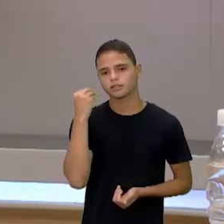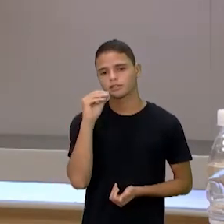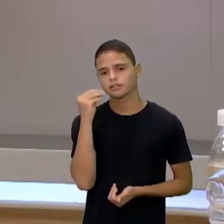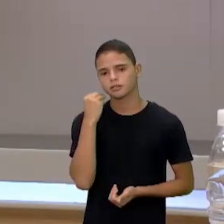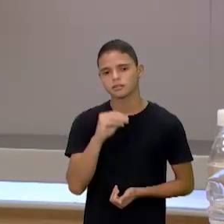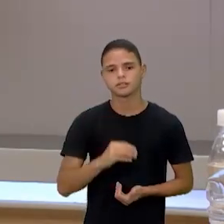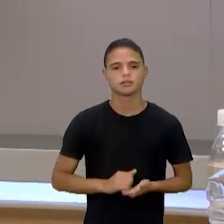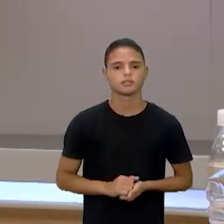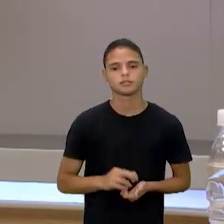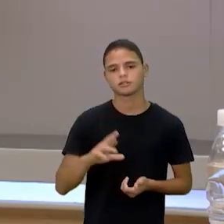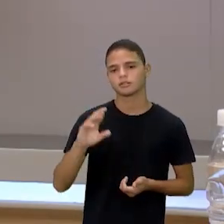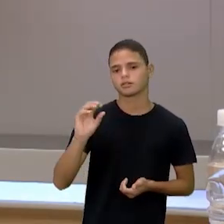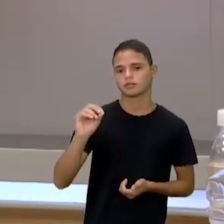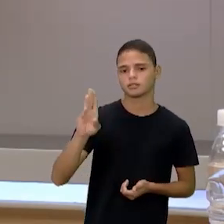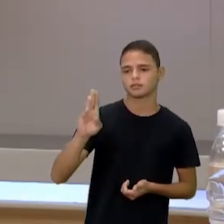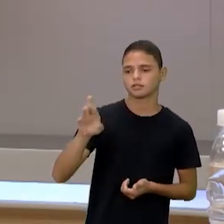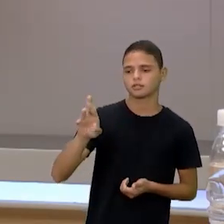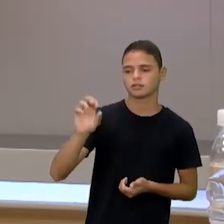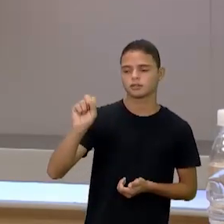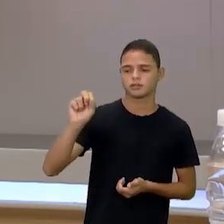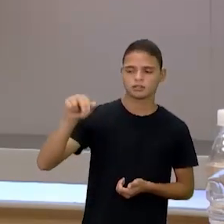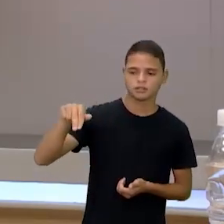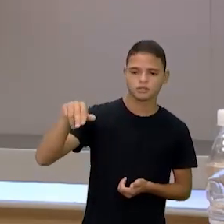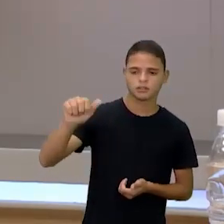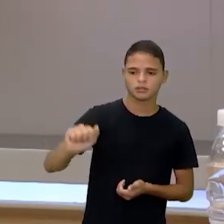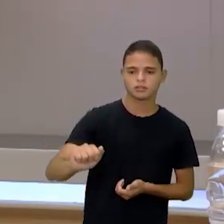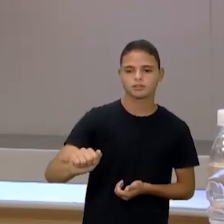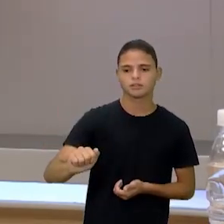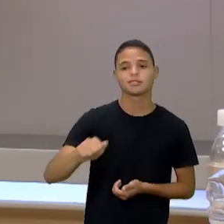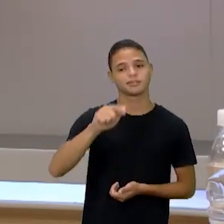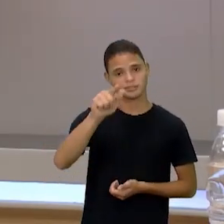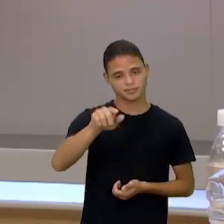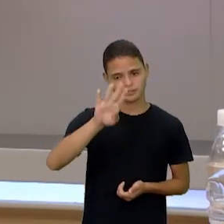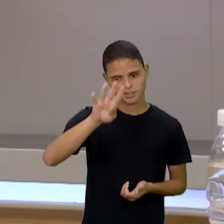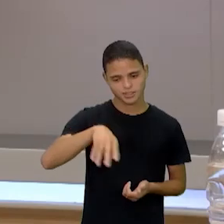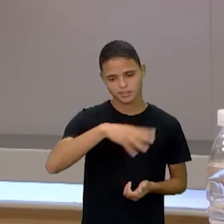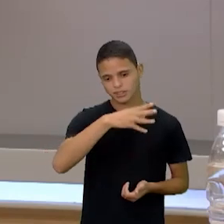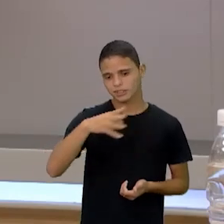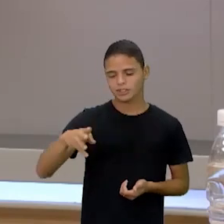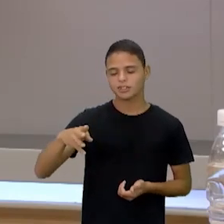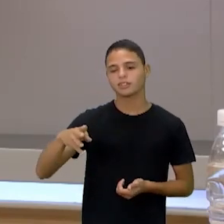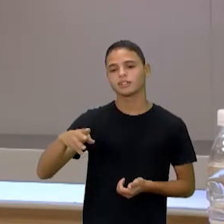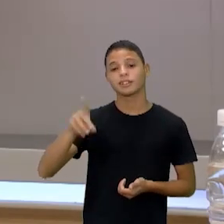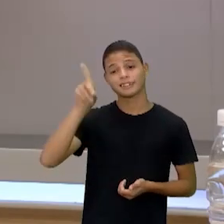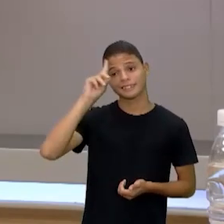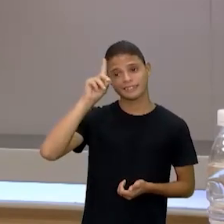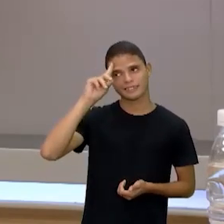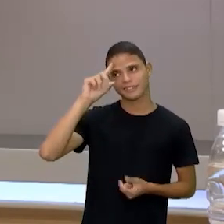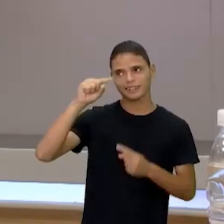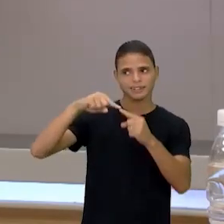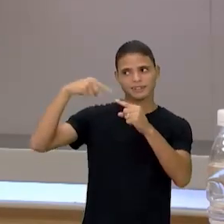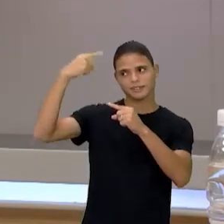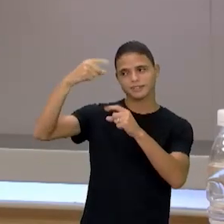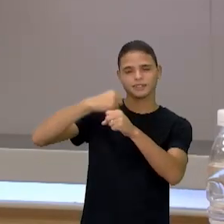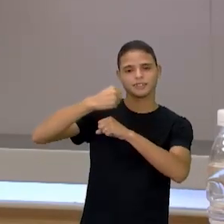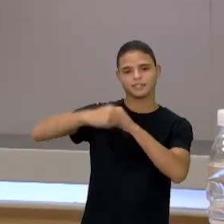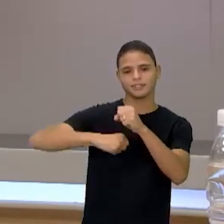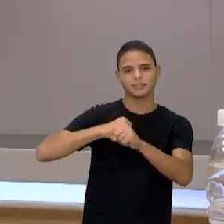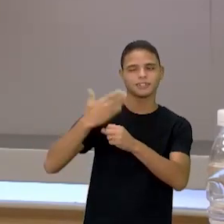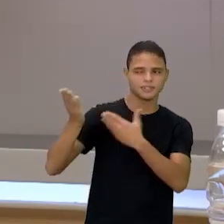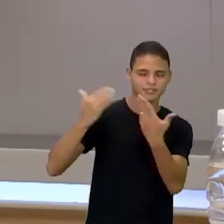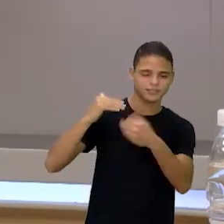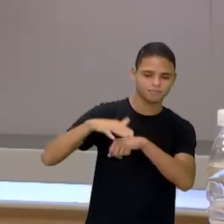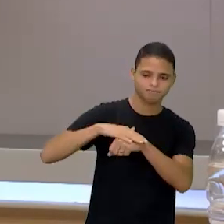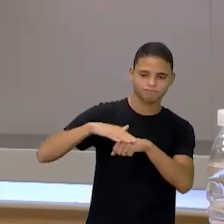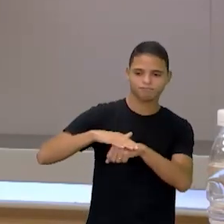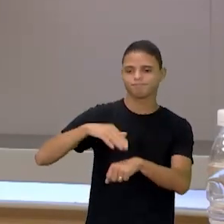oportunidades. Robson, olha a sua agenda, com certeza para o ano que vem nós vamos conversar